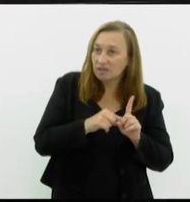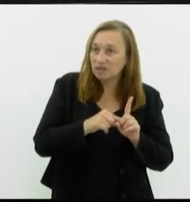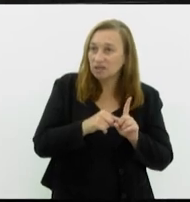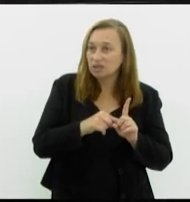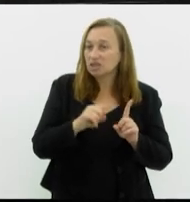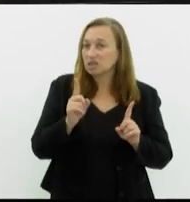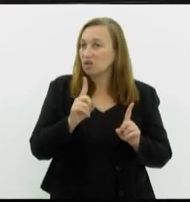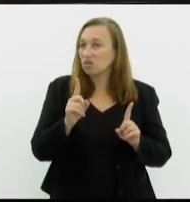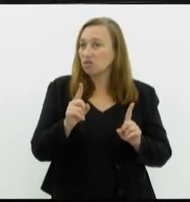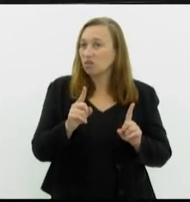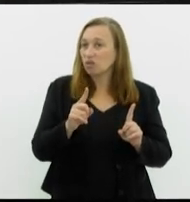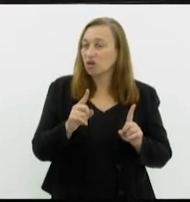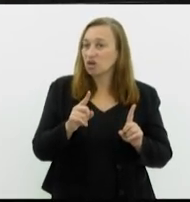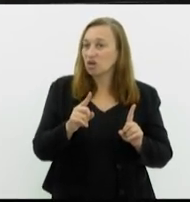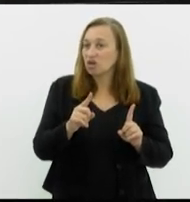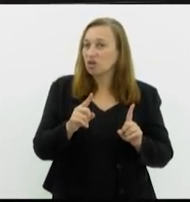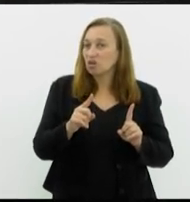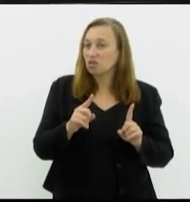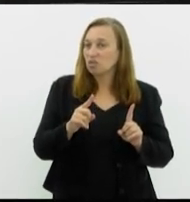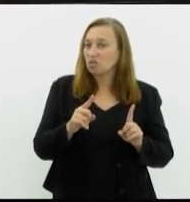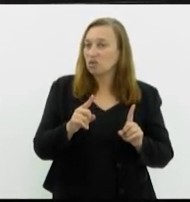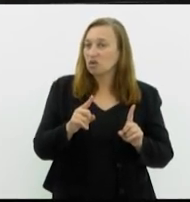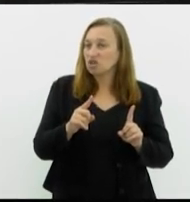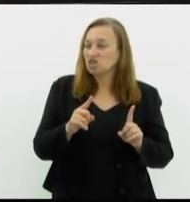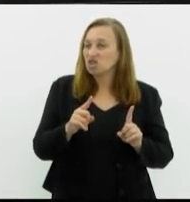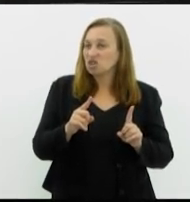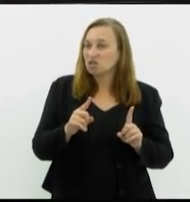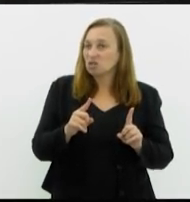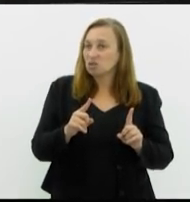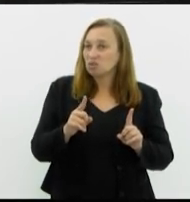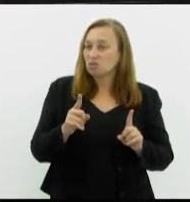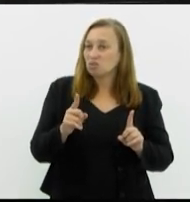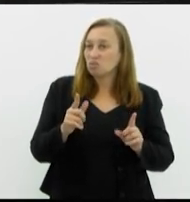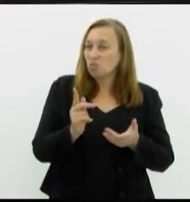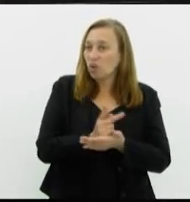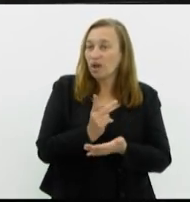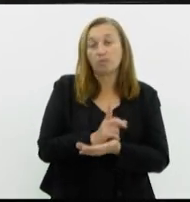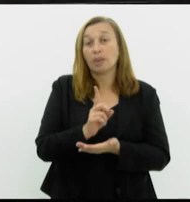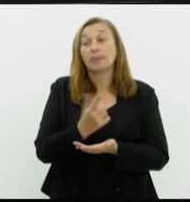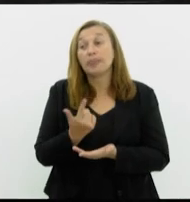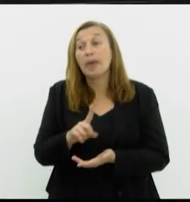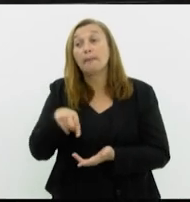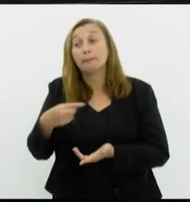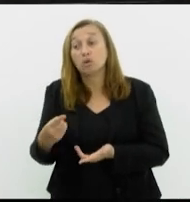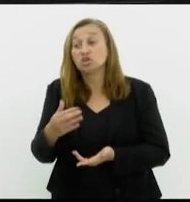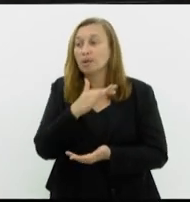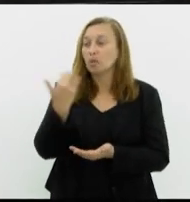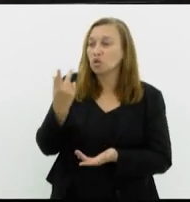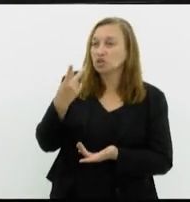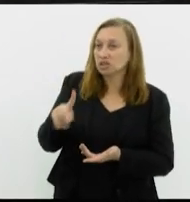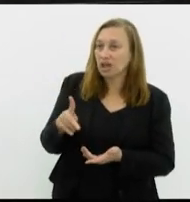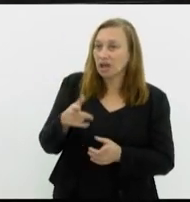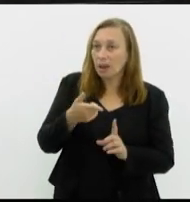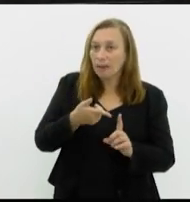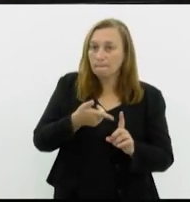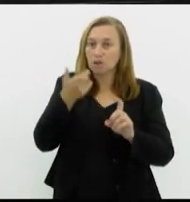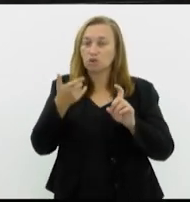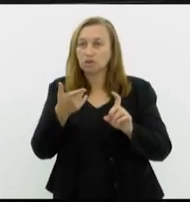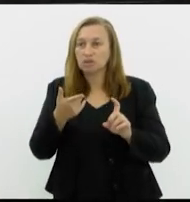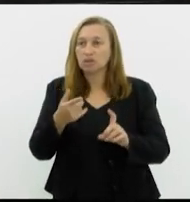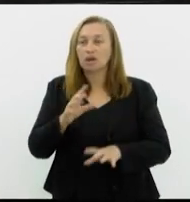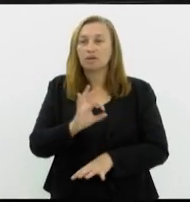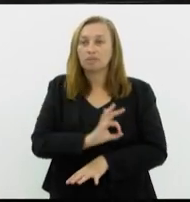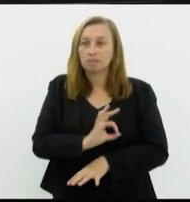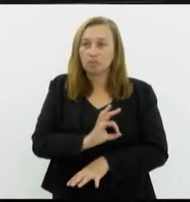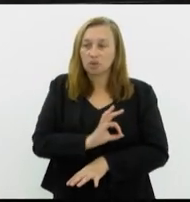um ponto fora da curva. Pelo contrário, depois da morte dela, com um tiro de fuzil da PM do